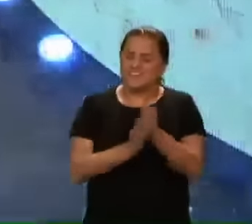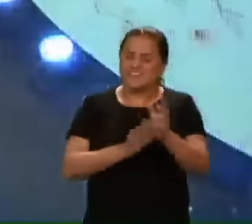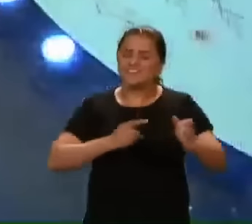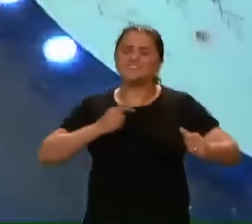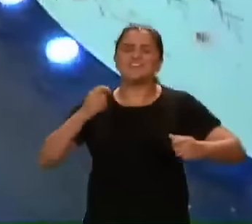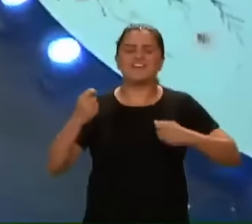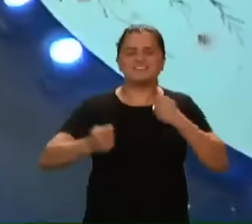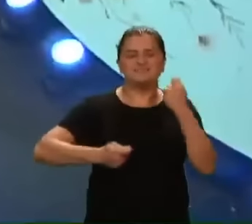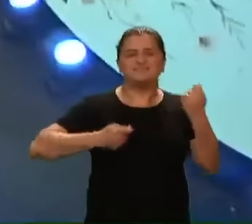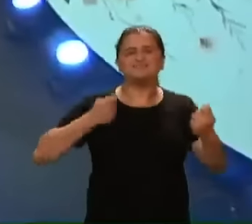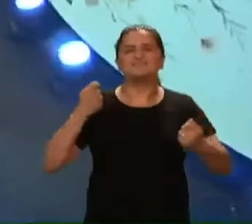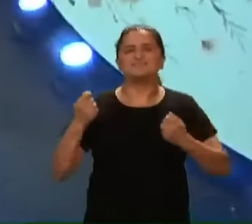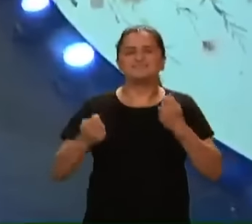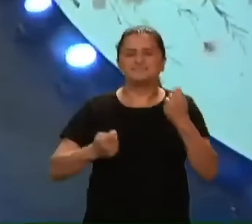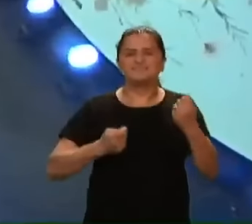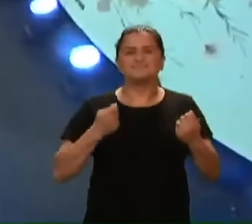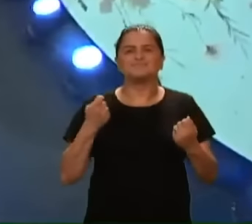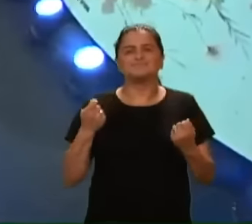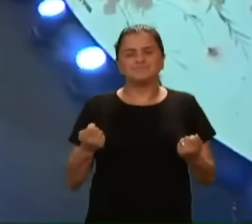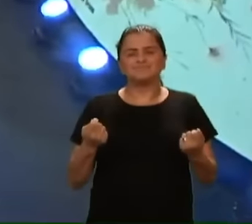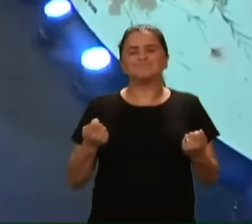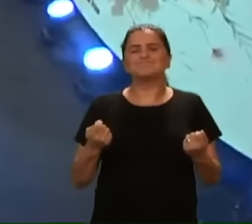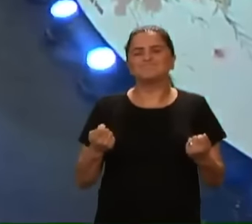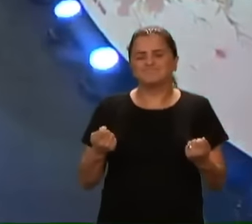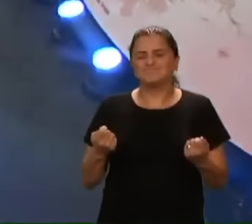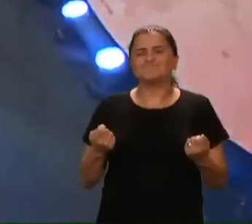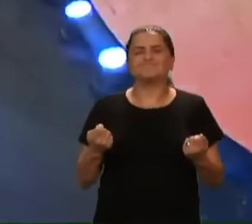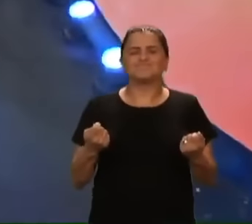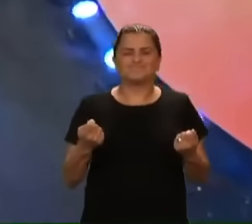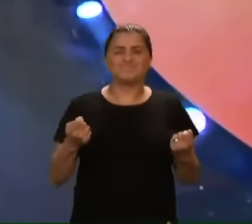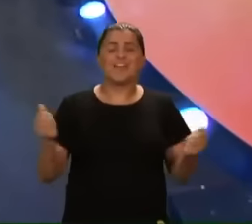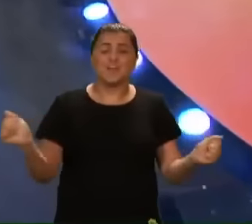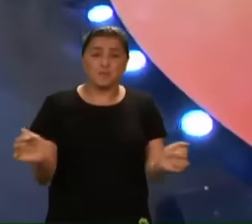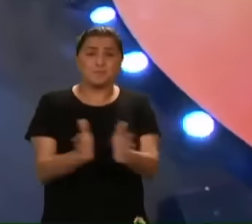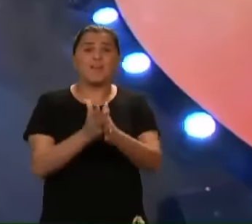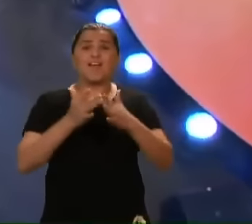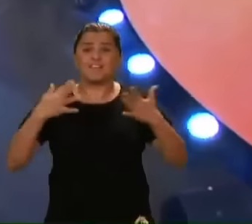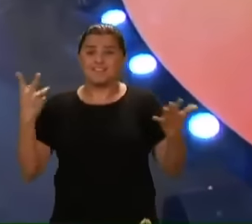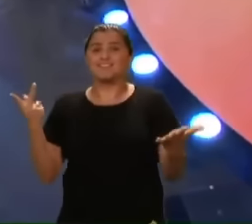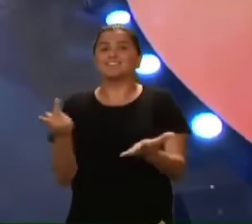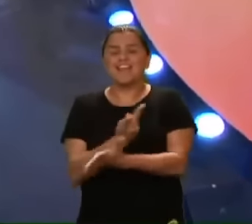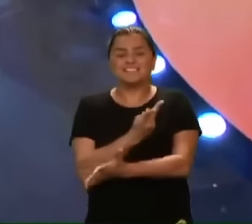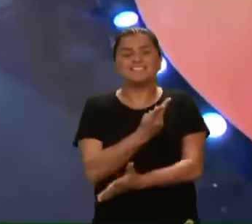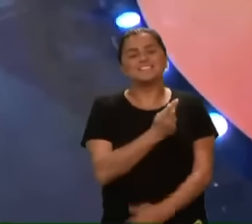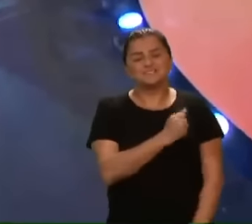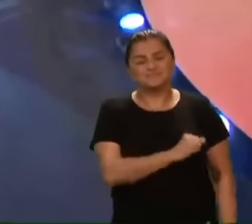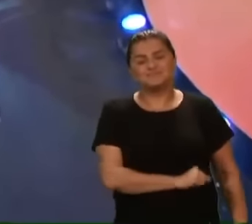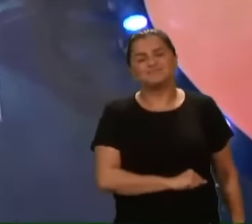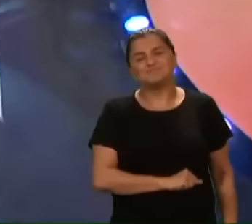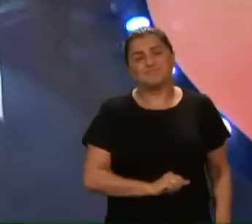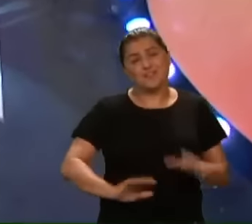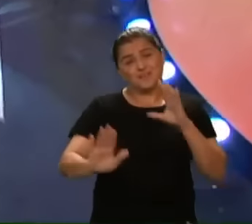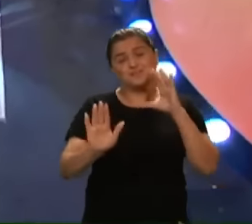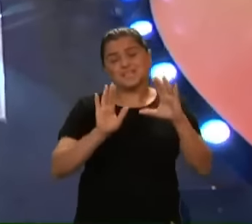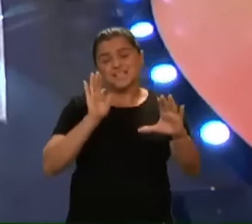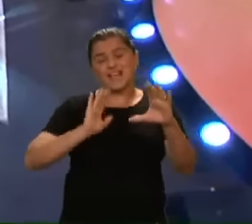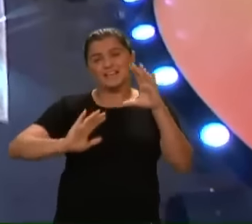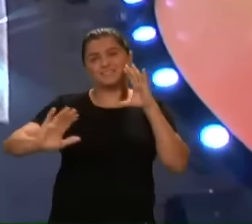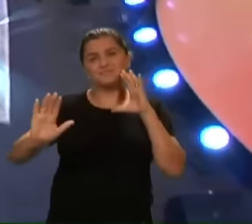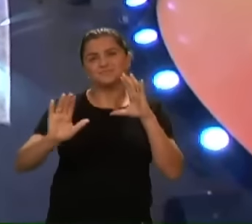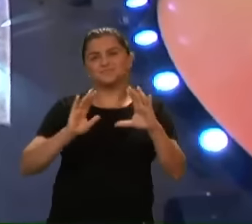Oh, aleluia. Quando Ele vem, o milagre é liberado, hein? Então eu te convido nessa